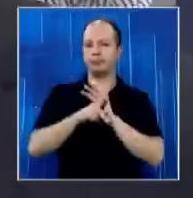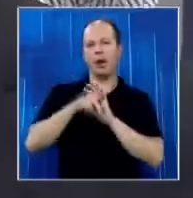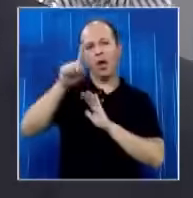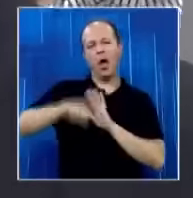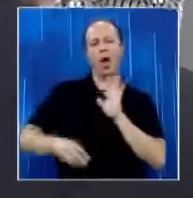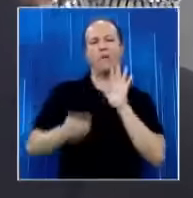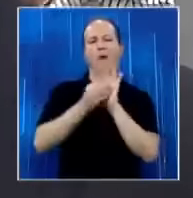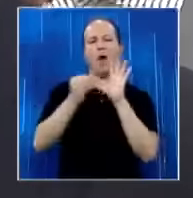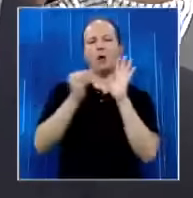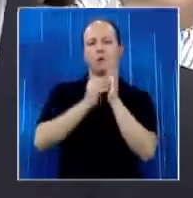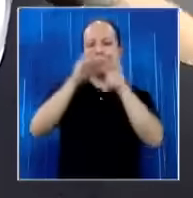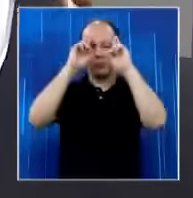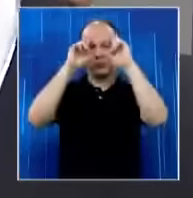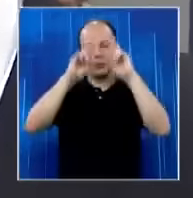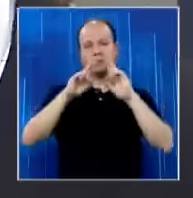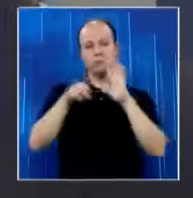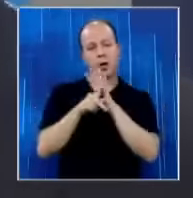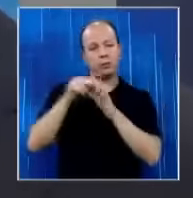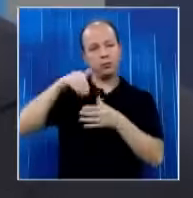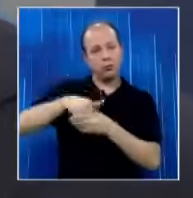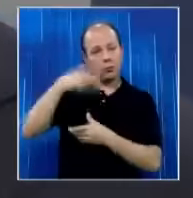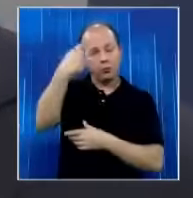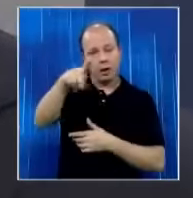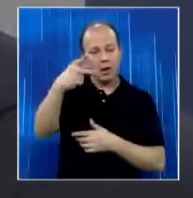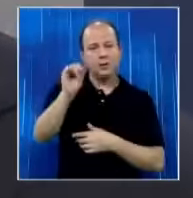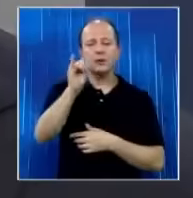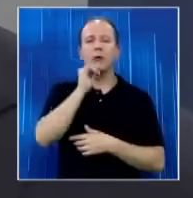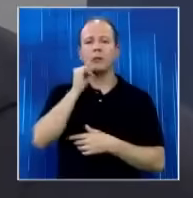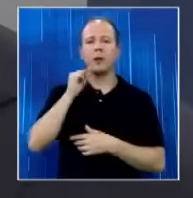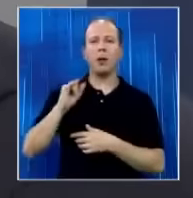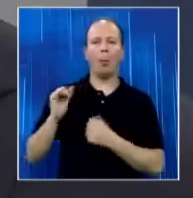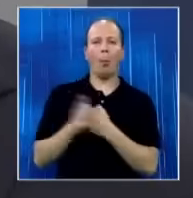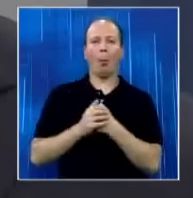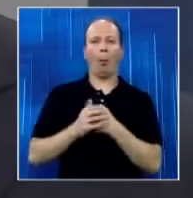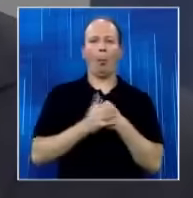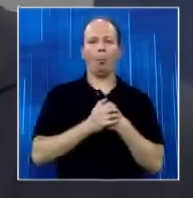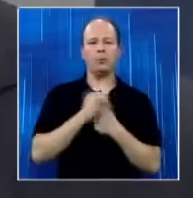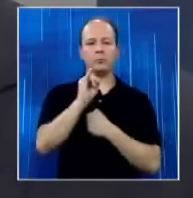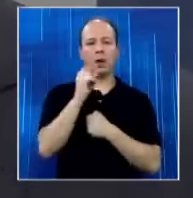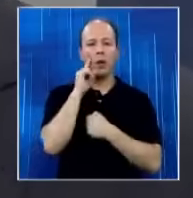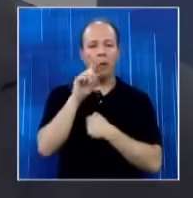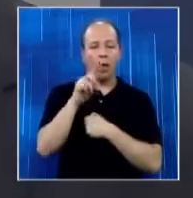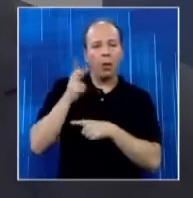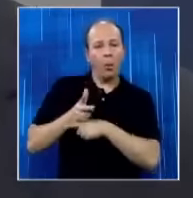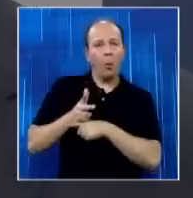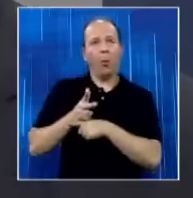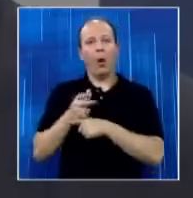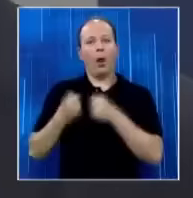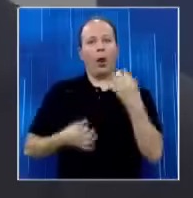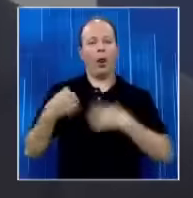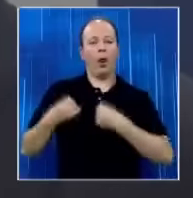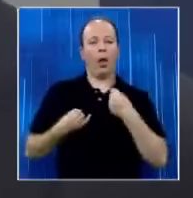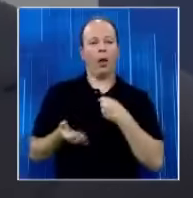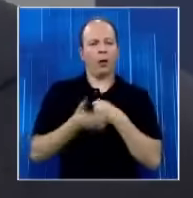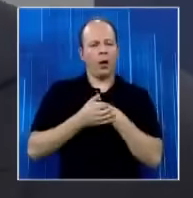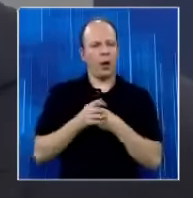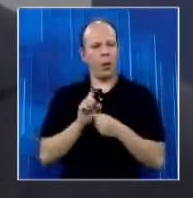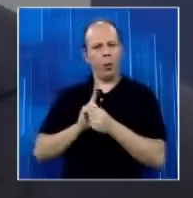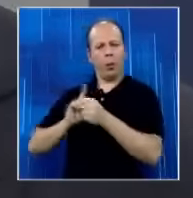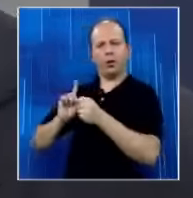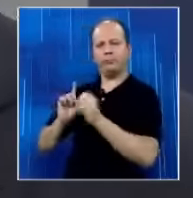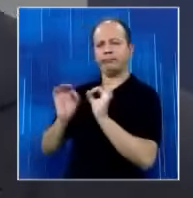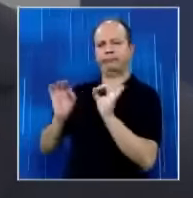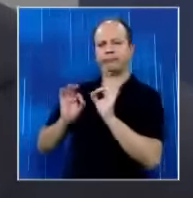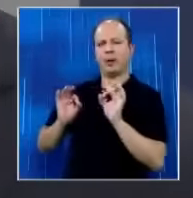é uma falta de respeito com o eleitor você fazer um jogo de sombras, né? Na frente das câmaras é de um jeito, por trás você